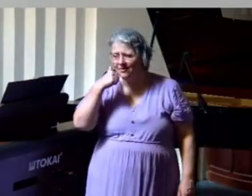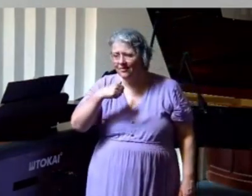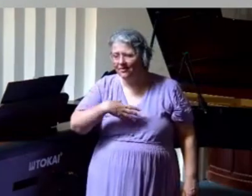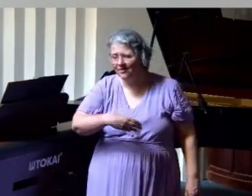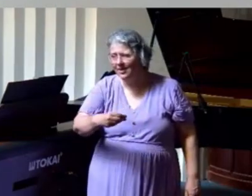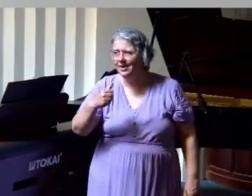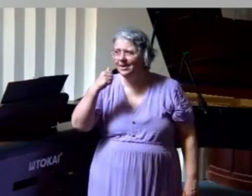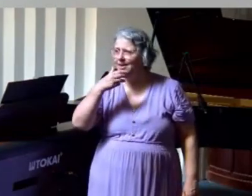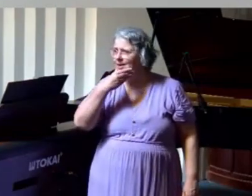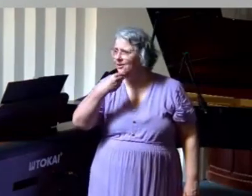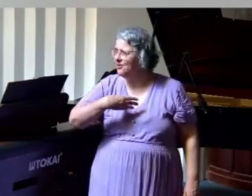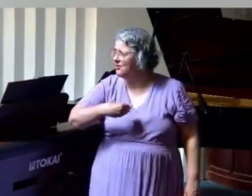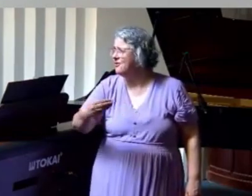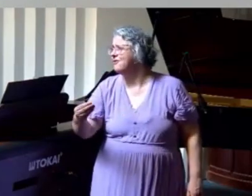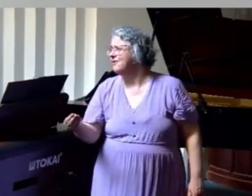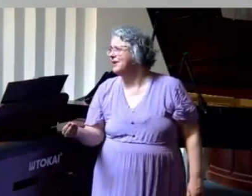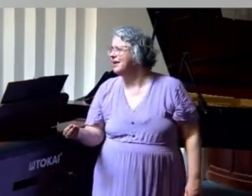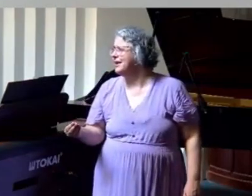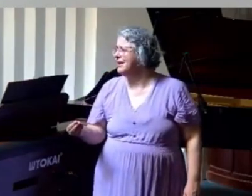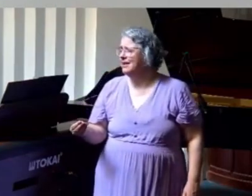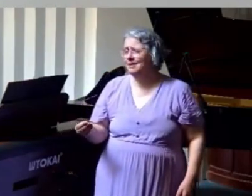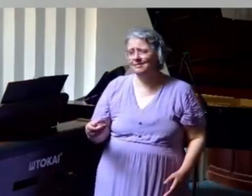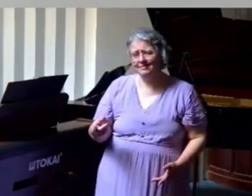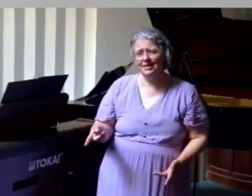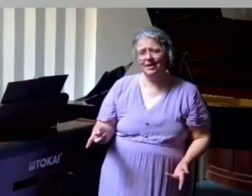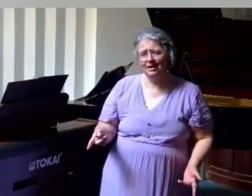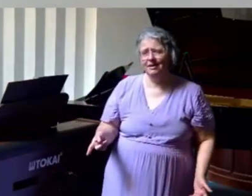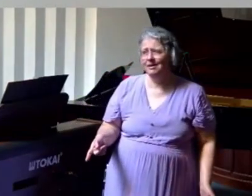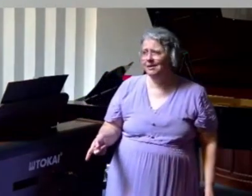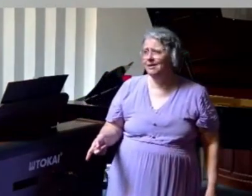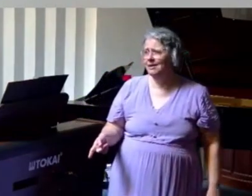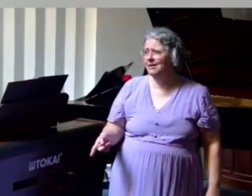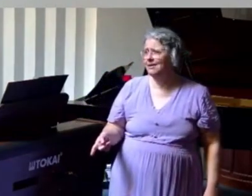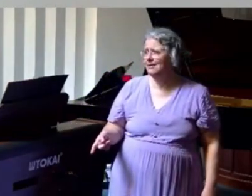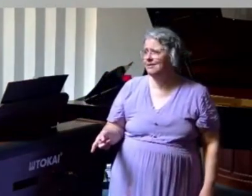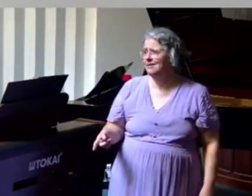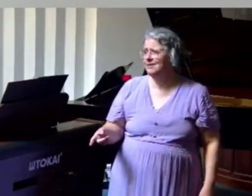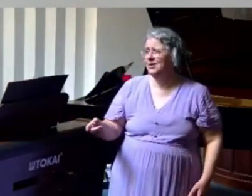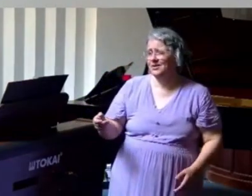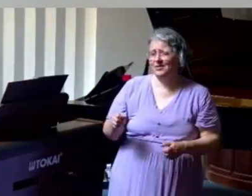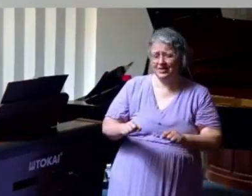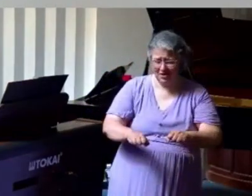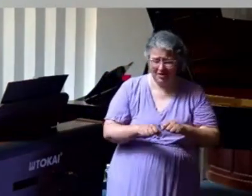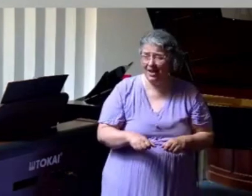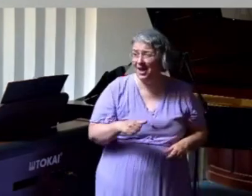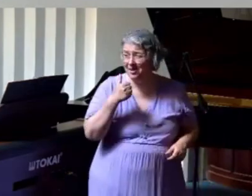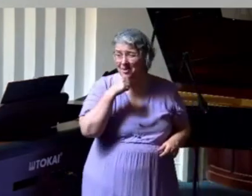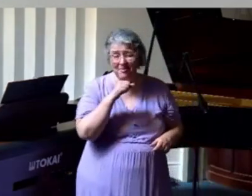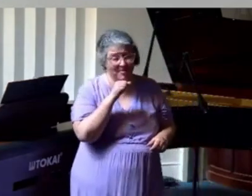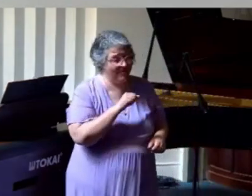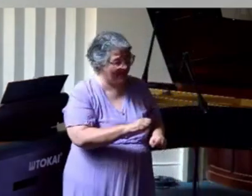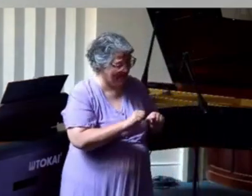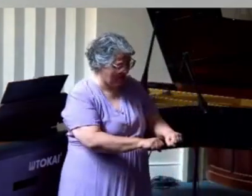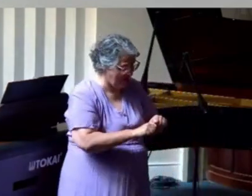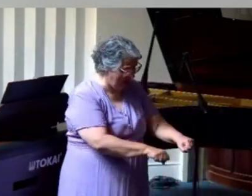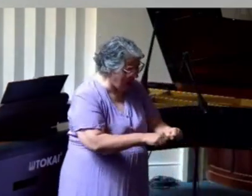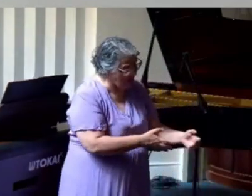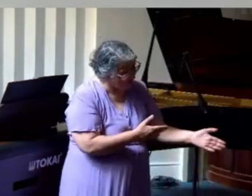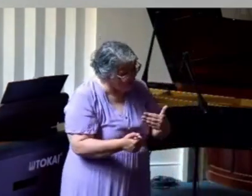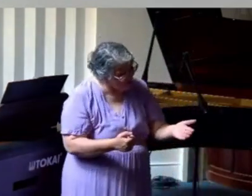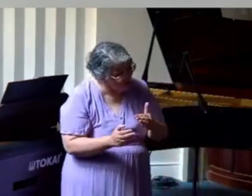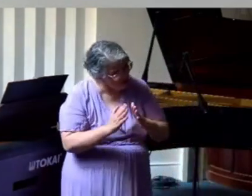igreja. E quantas vezes eu disse: ah, mãe, hoje eu não vou. Ah, mãe, ah, pai, vamos